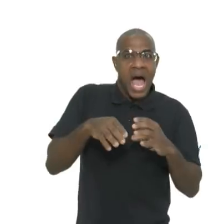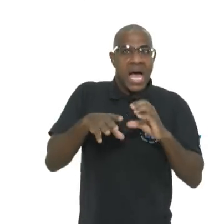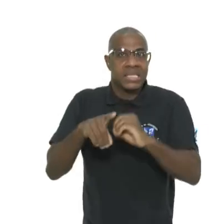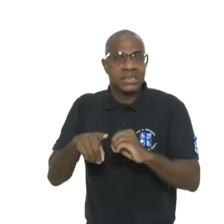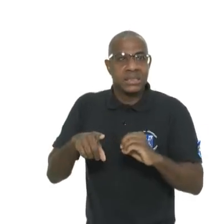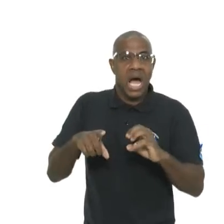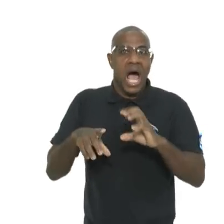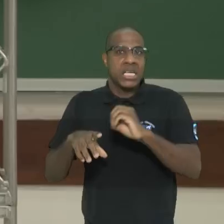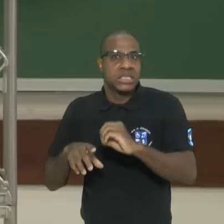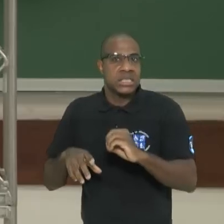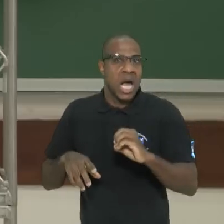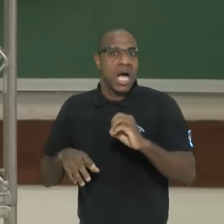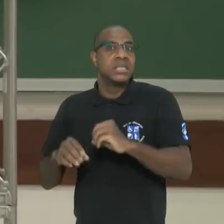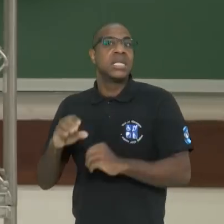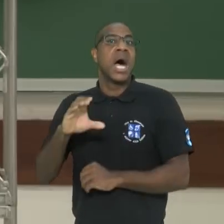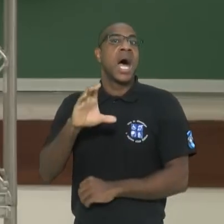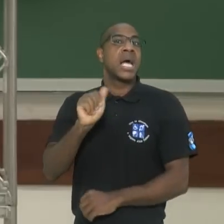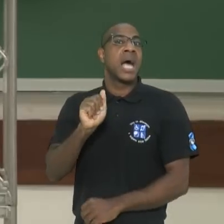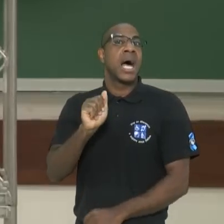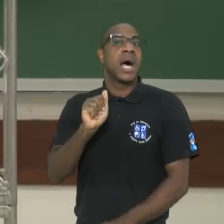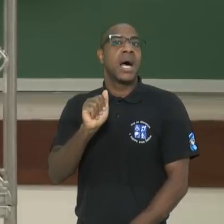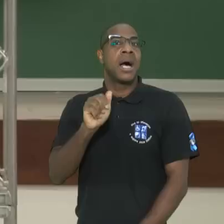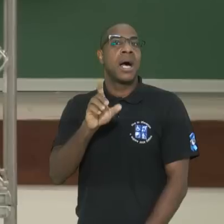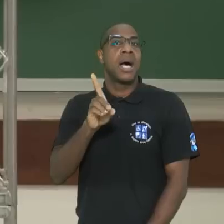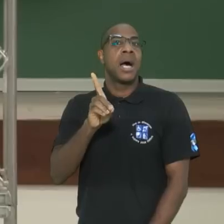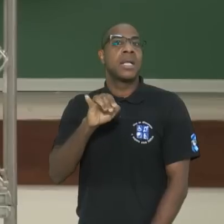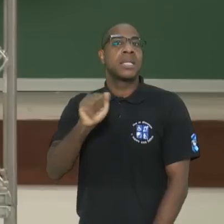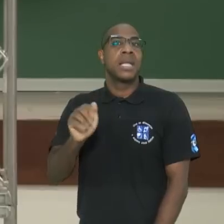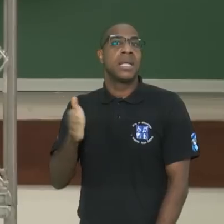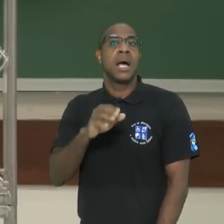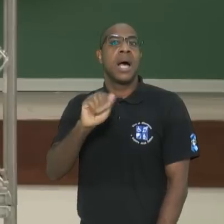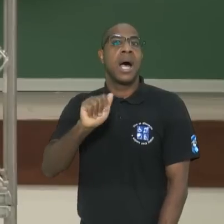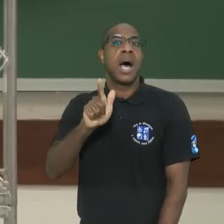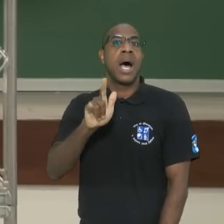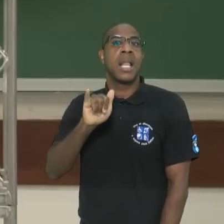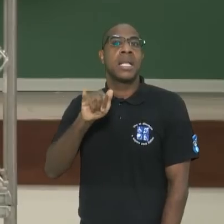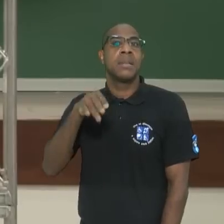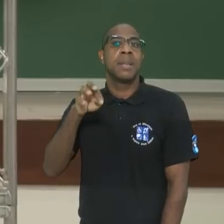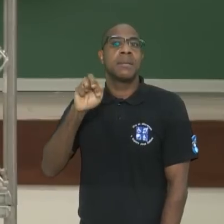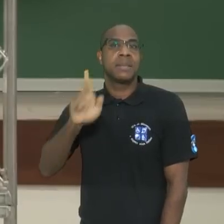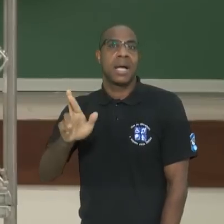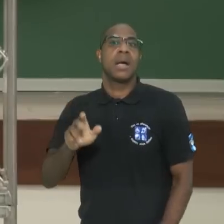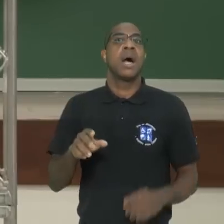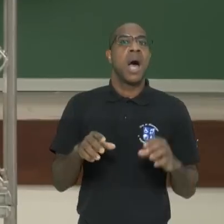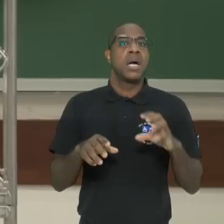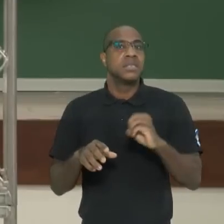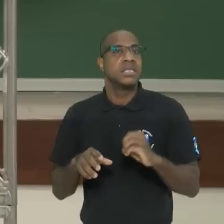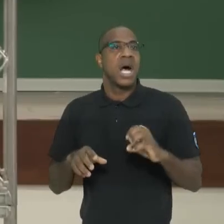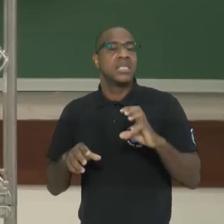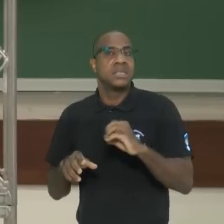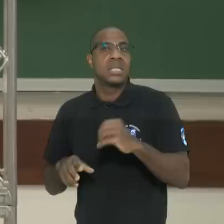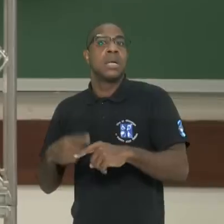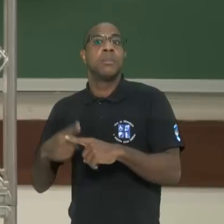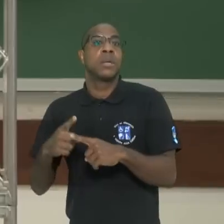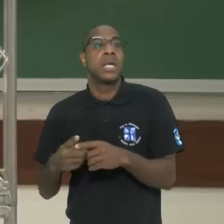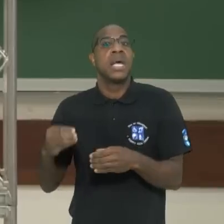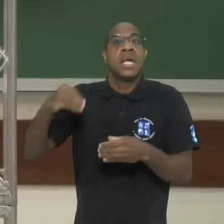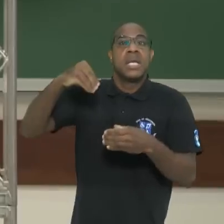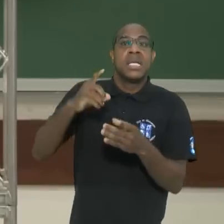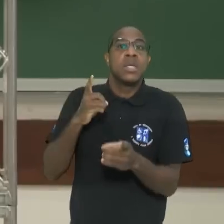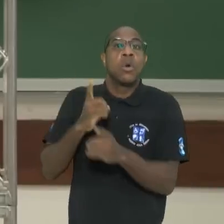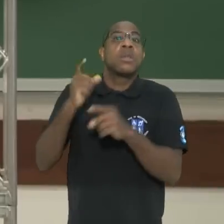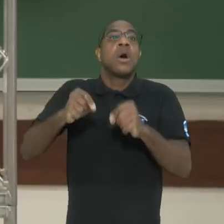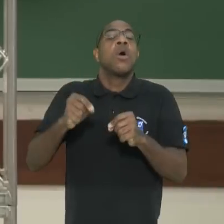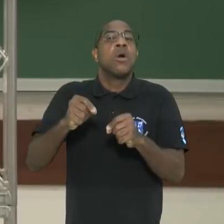nitrogênio. Por quê? Porque o nitrogênio ele se encontra no nosso planeta na atmosfera, na forma